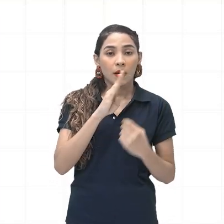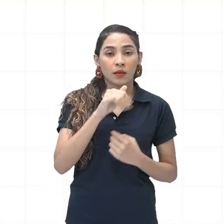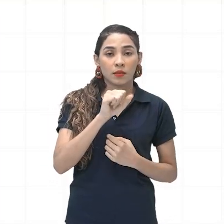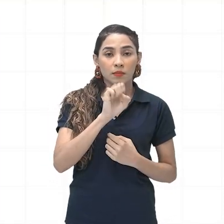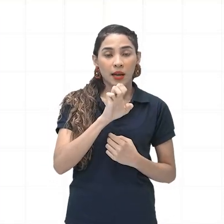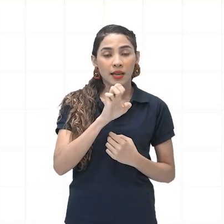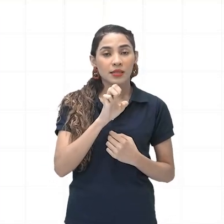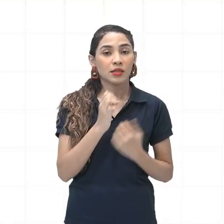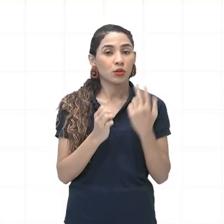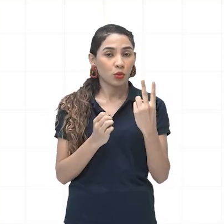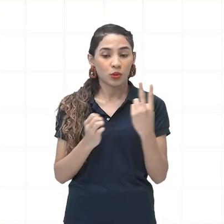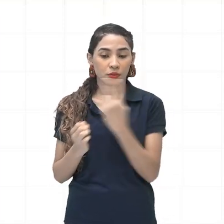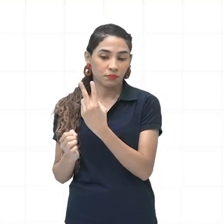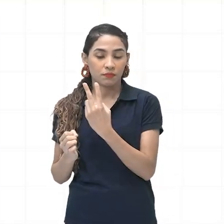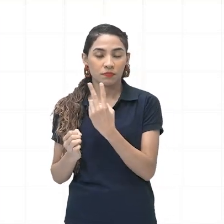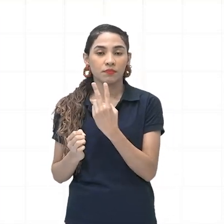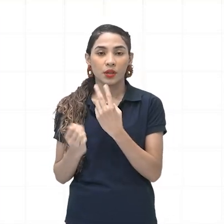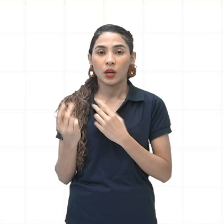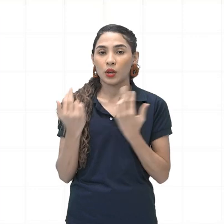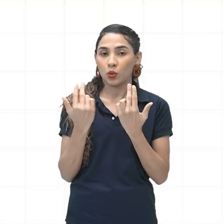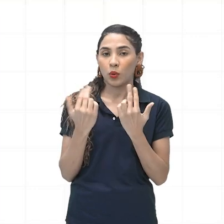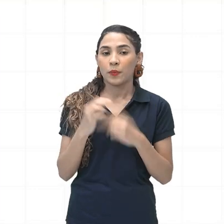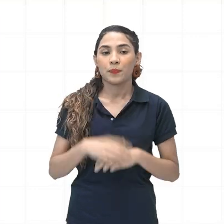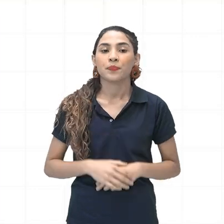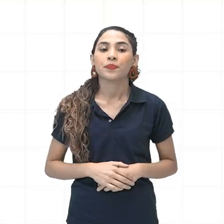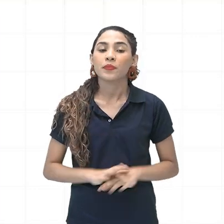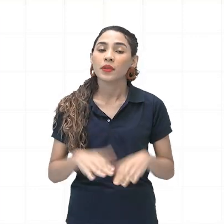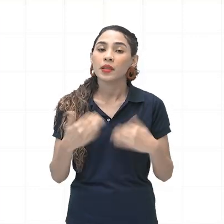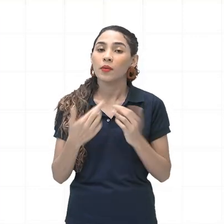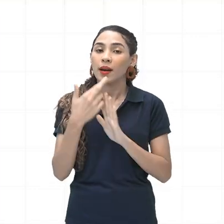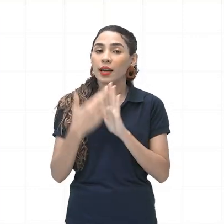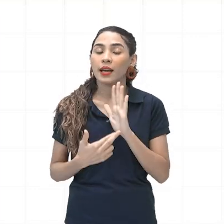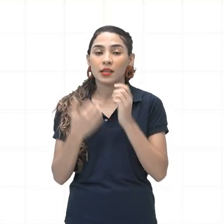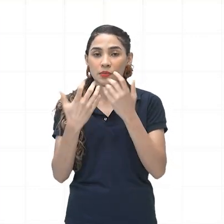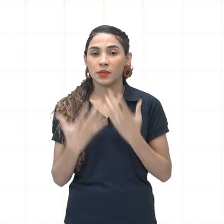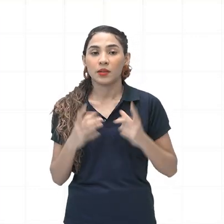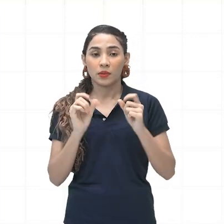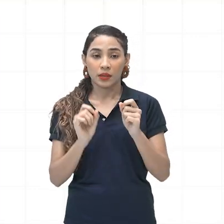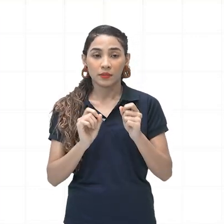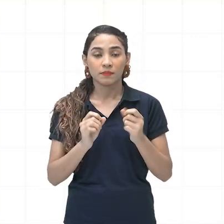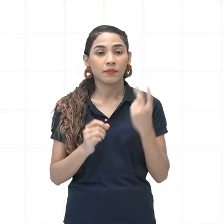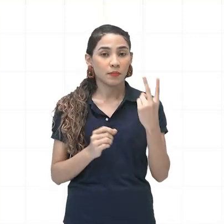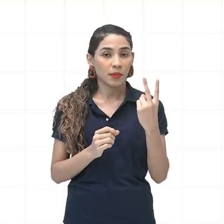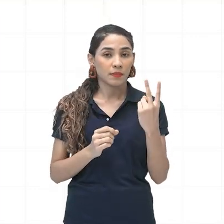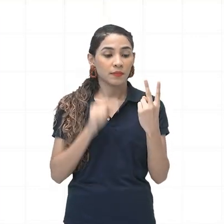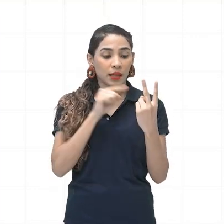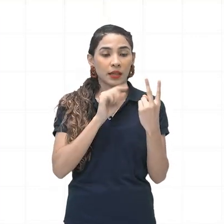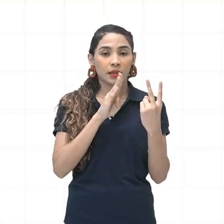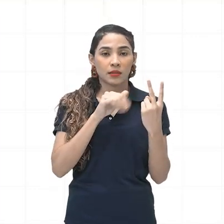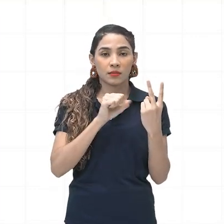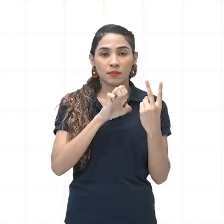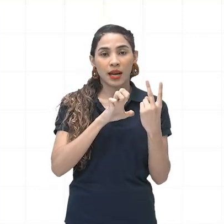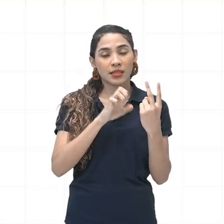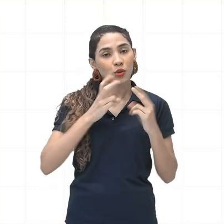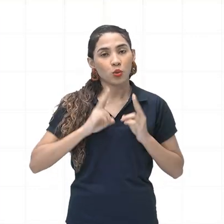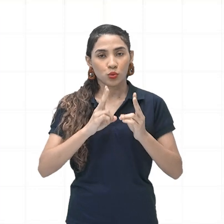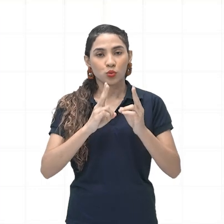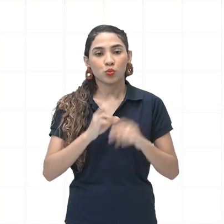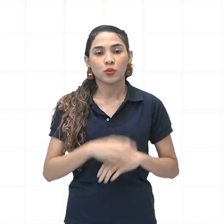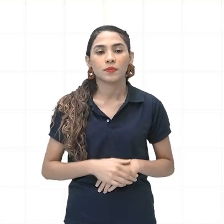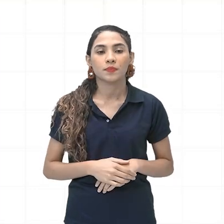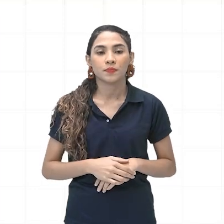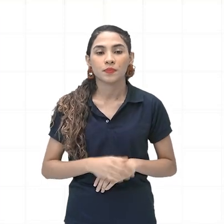é a mesma para as duas potências. Então, a regra diz que nós devemos manter a base. Então, como é que eu vou resolver